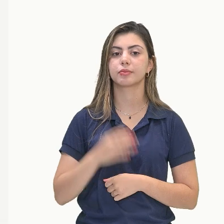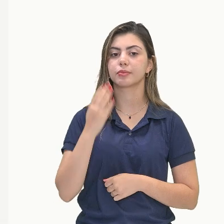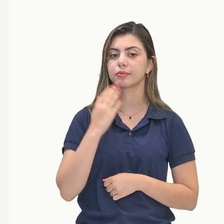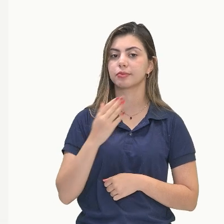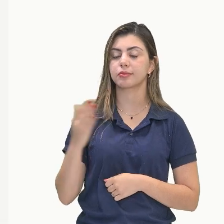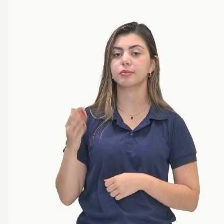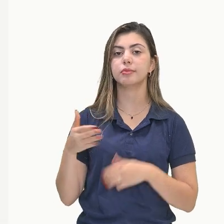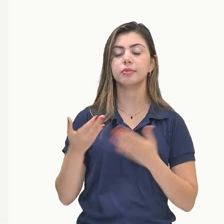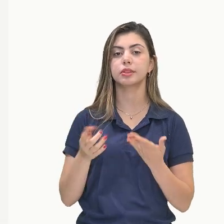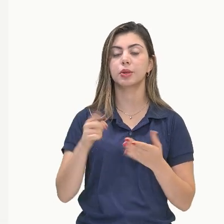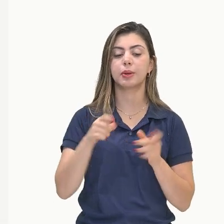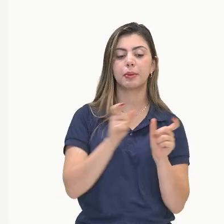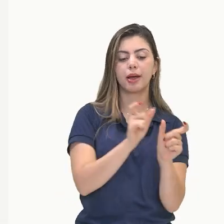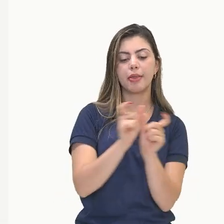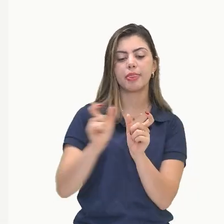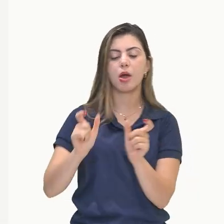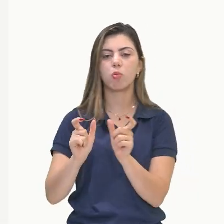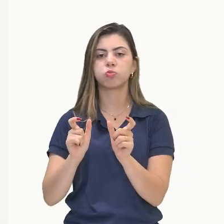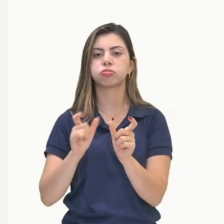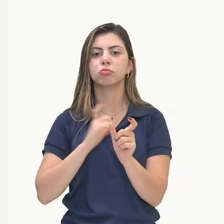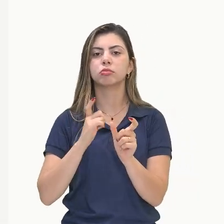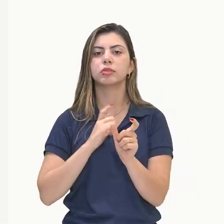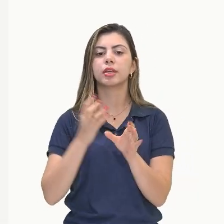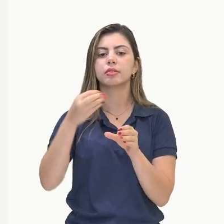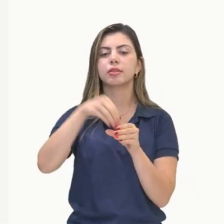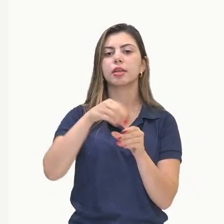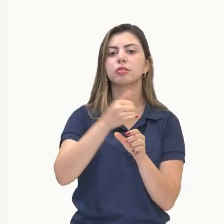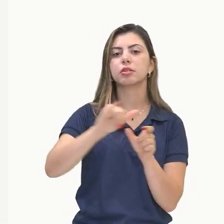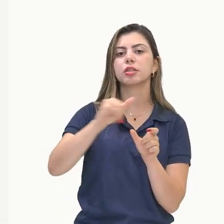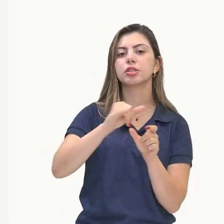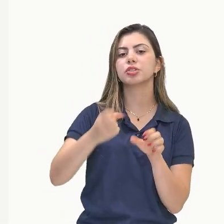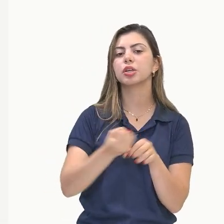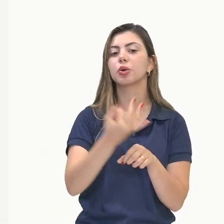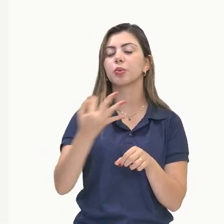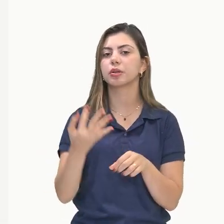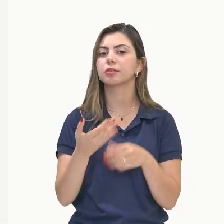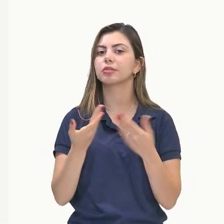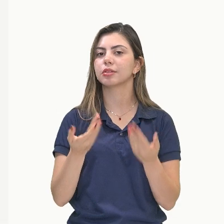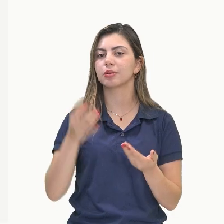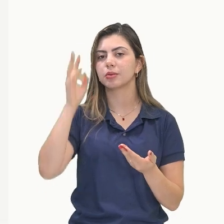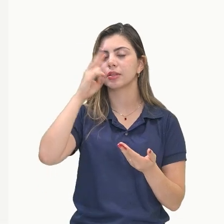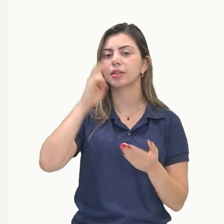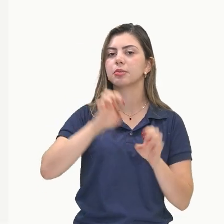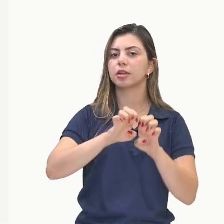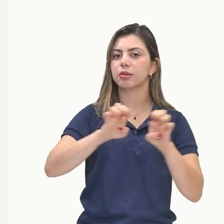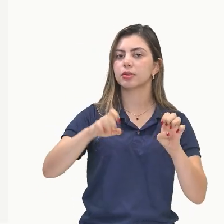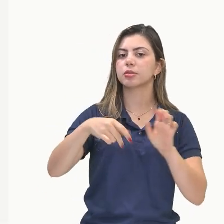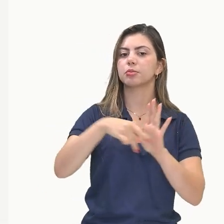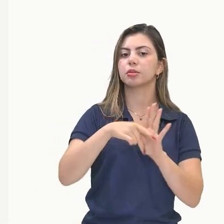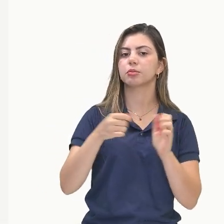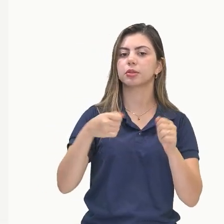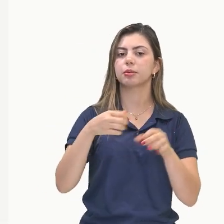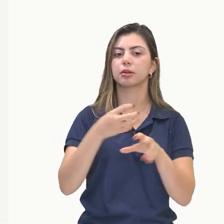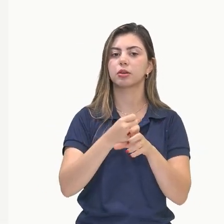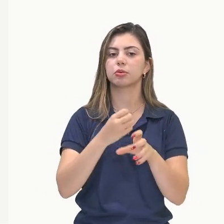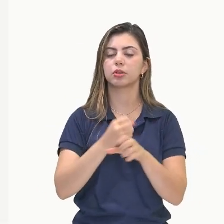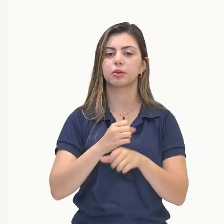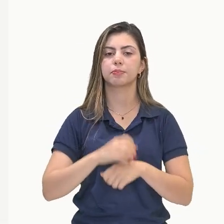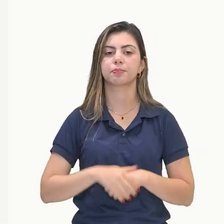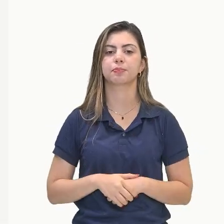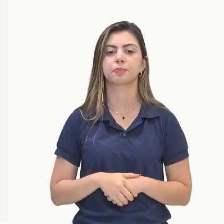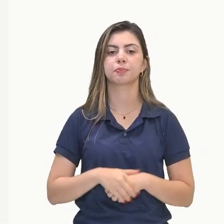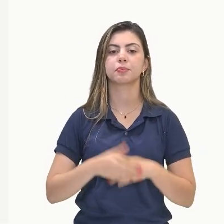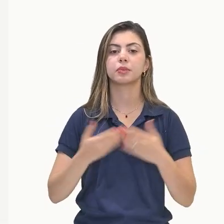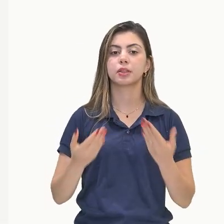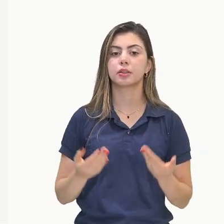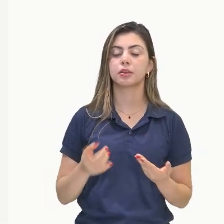carga total. A carga total, pessoal, vai pela equação da carga, né? Pela equação da capacitância. A carga é a